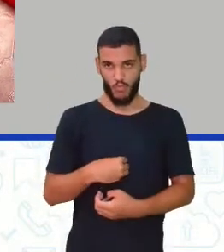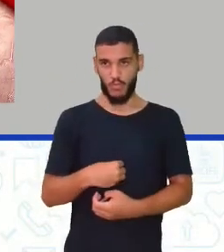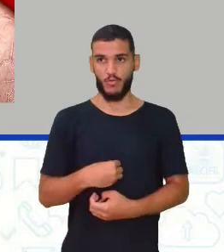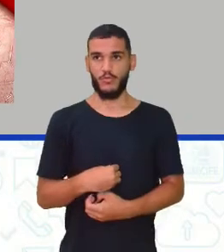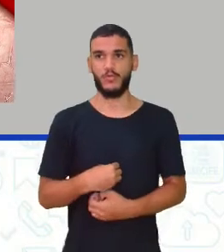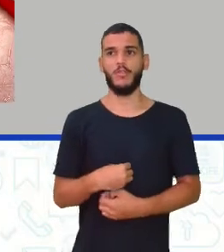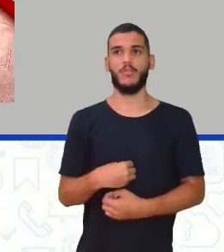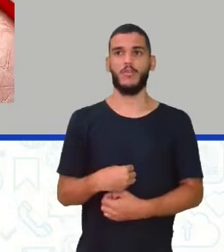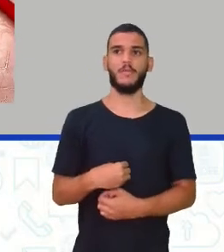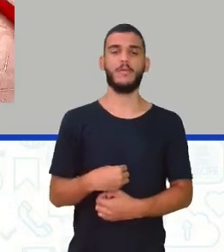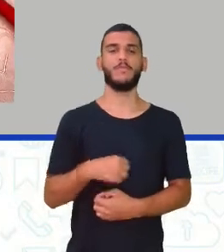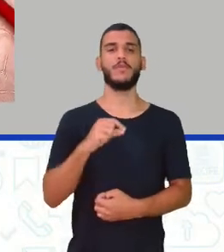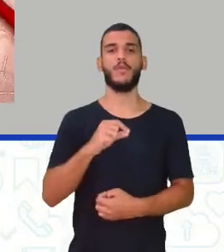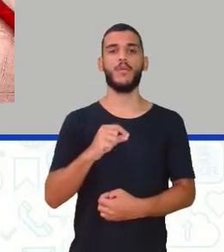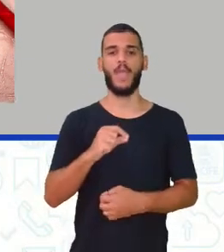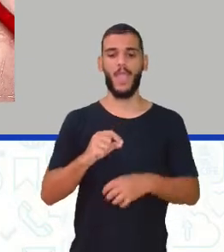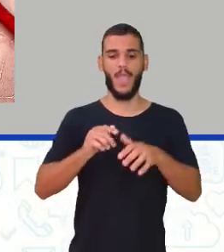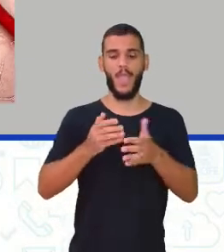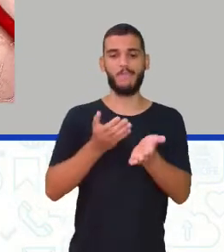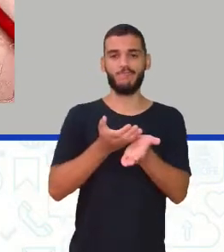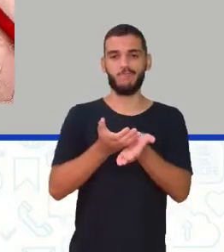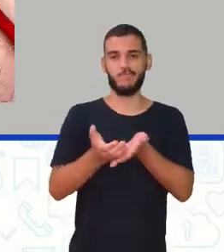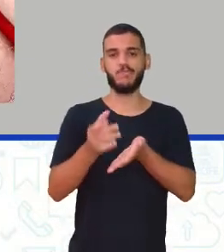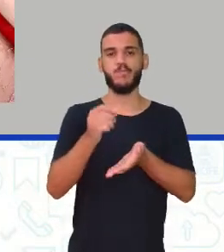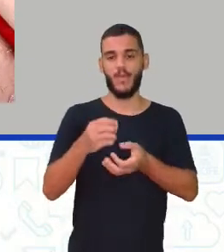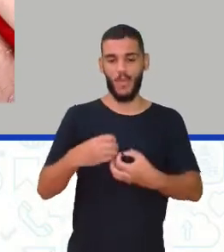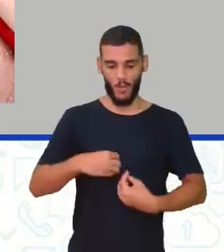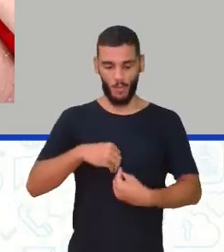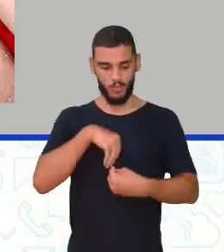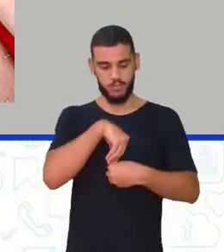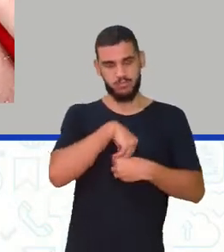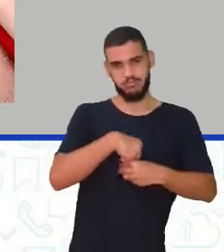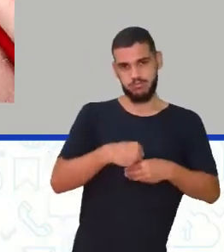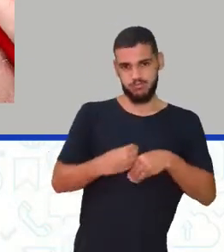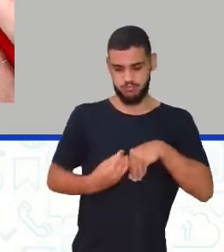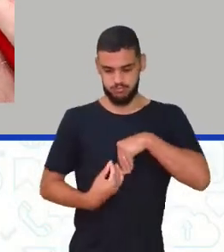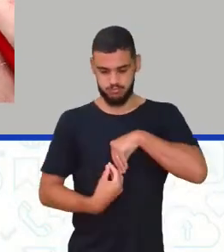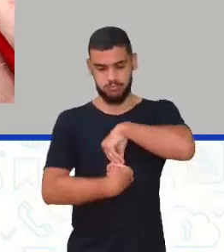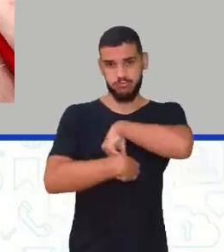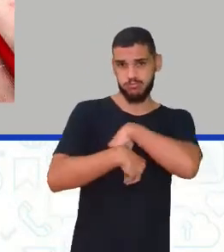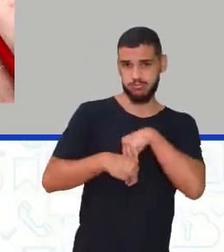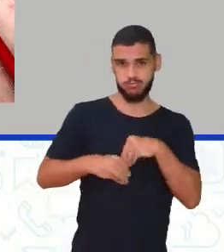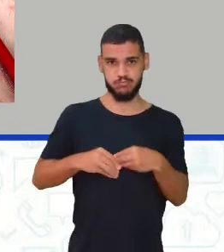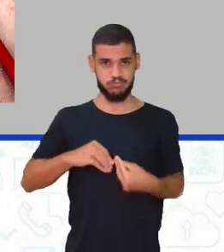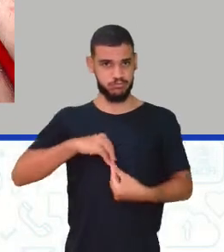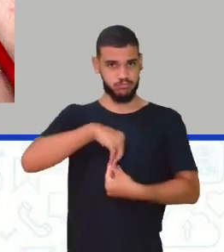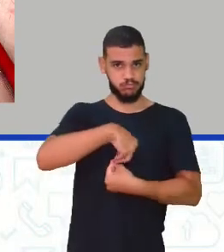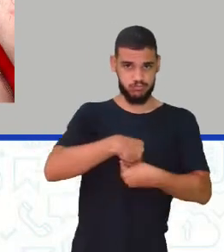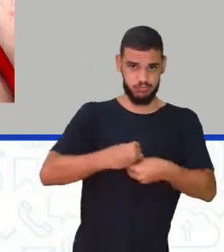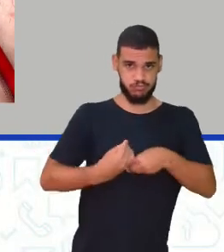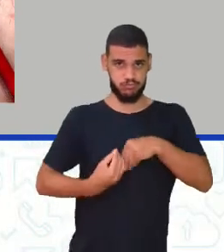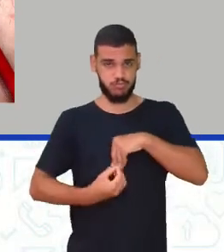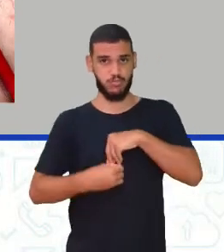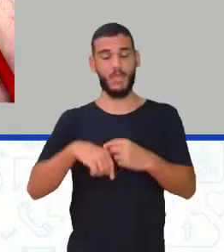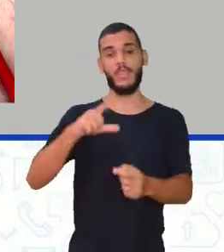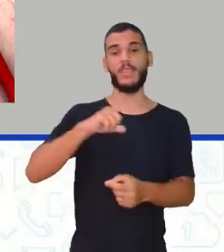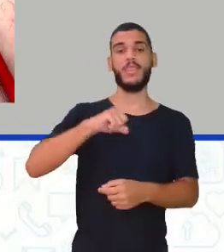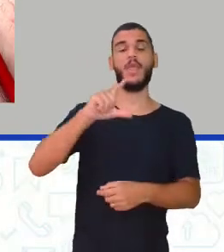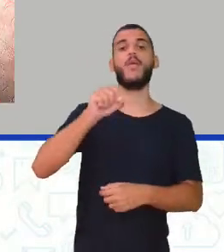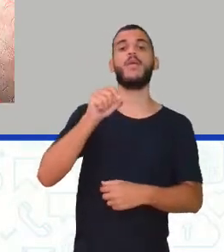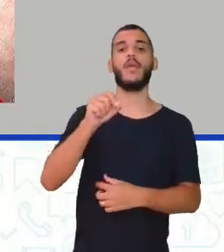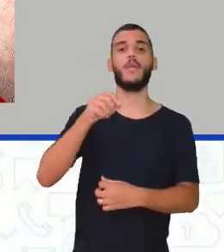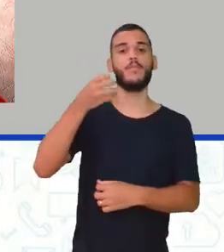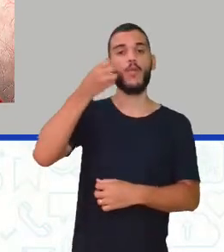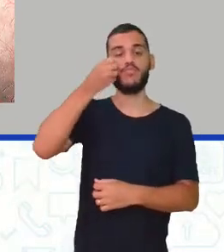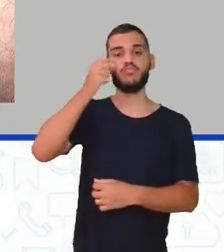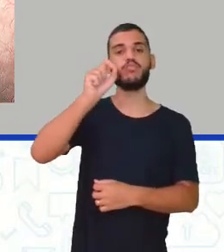no processo aí de digestão, à medida que ele recebe suco gástrico. Então, existe aí um movimento. E esse movimento a gente não